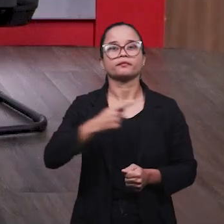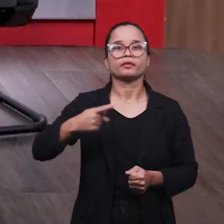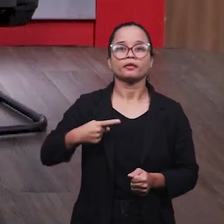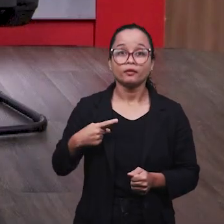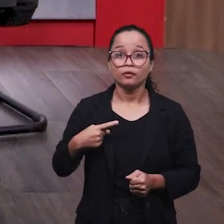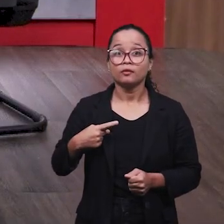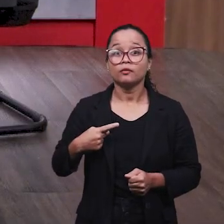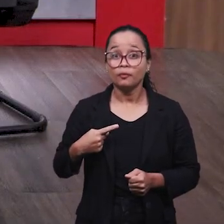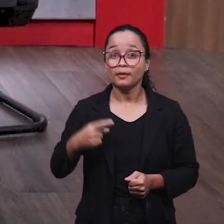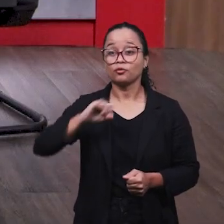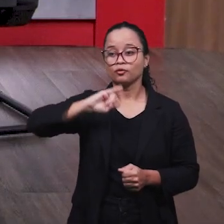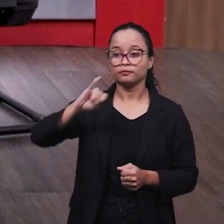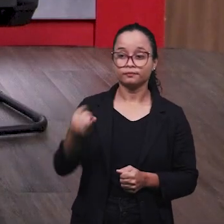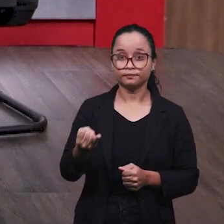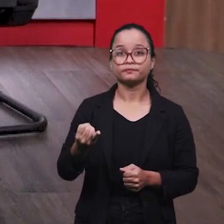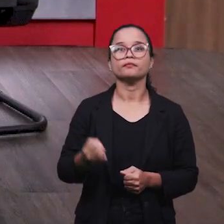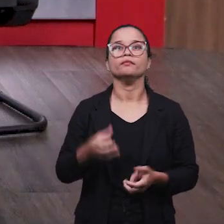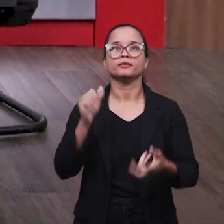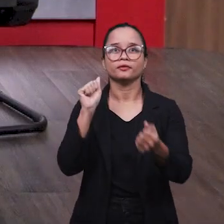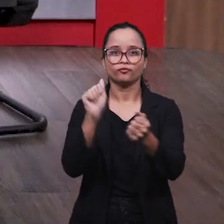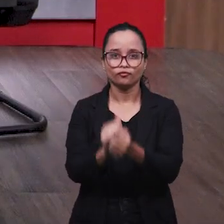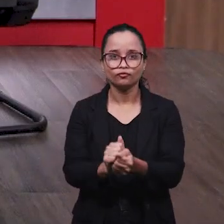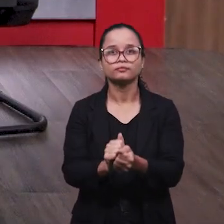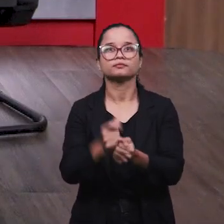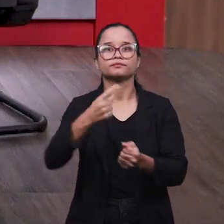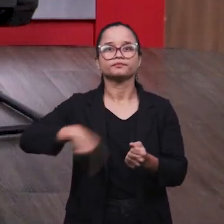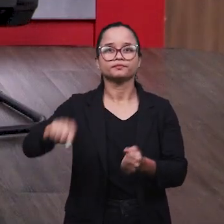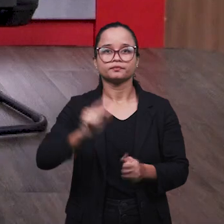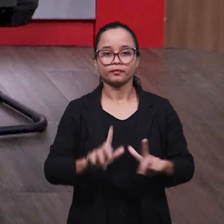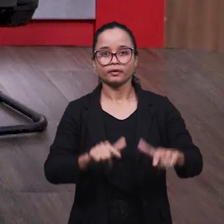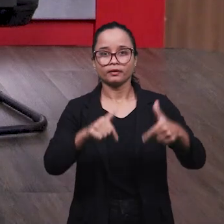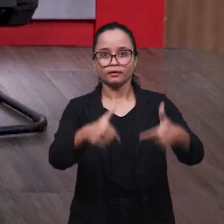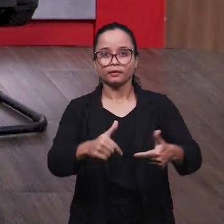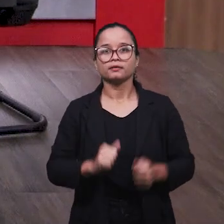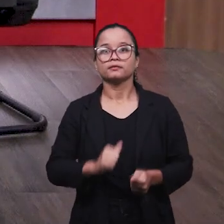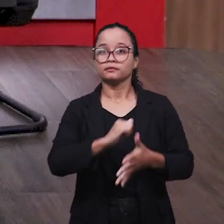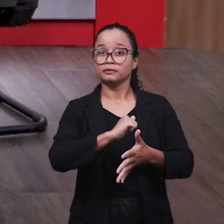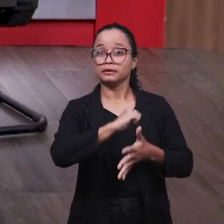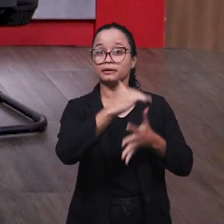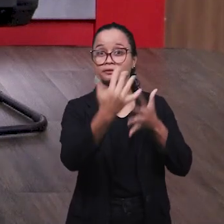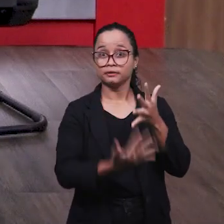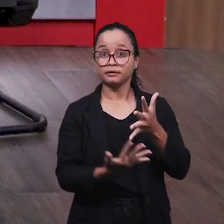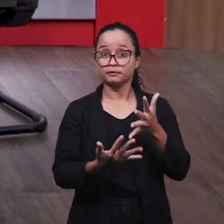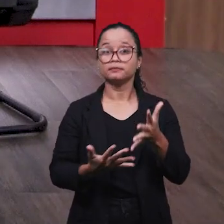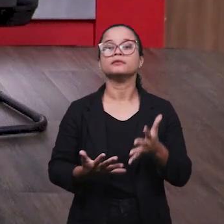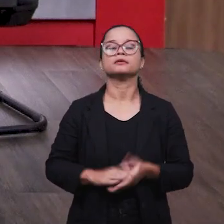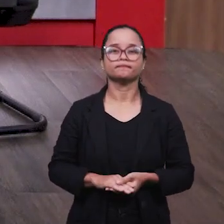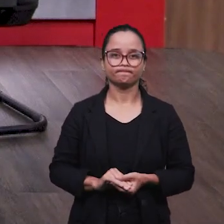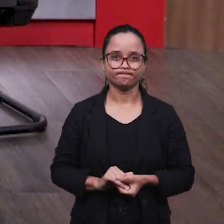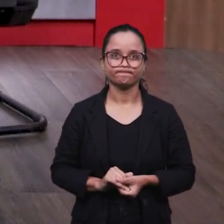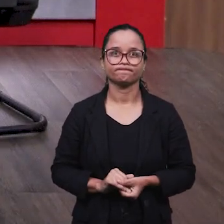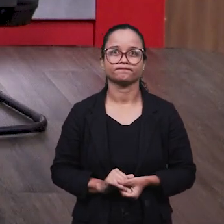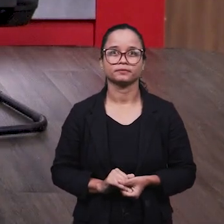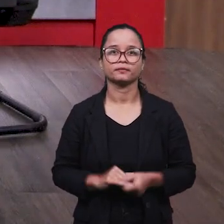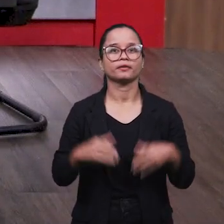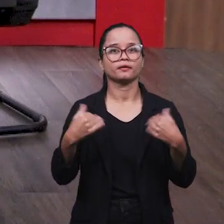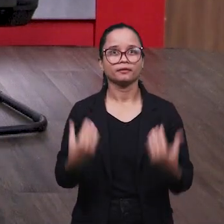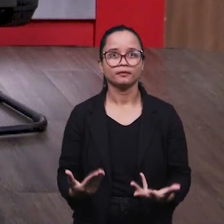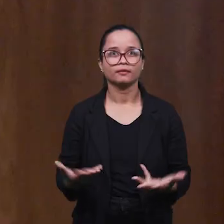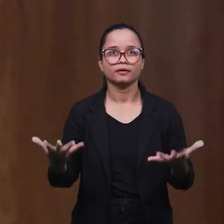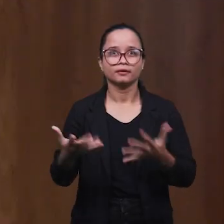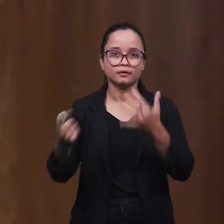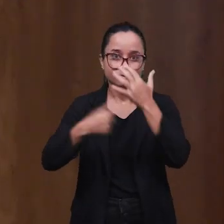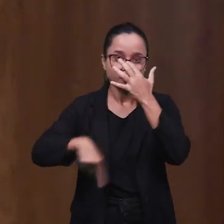João Braga, que tem nos acompanhado nas ações da Língua Brasileira de Sinais, Libras. Vamos